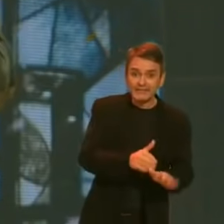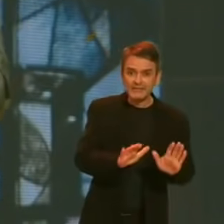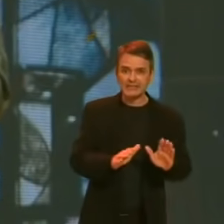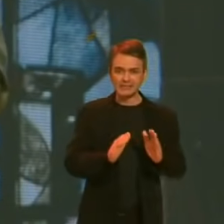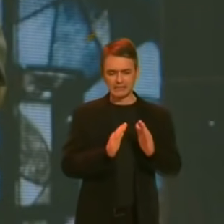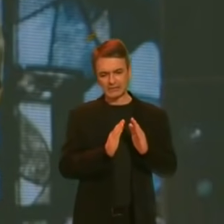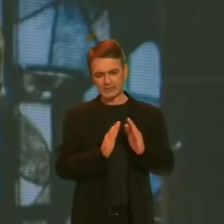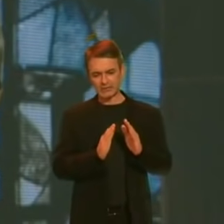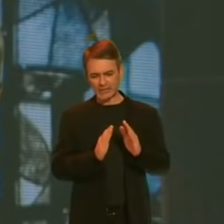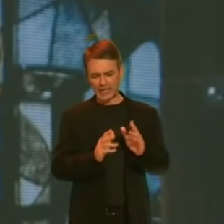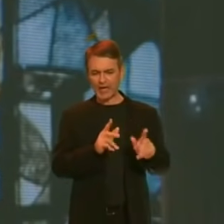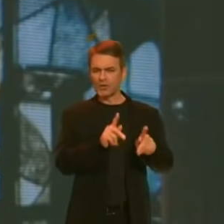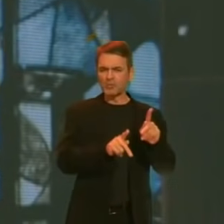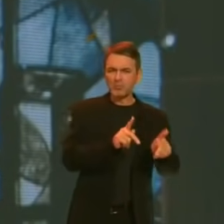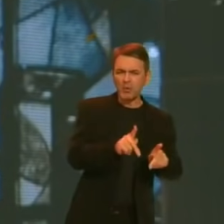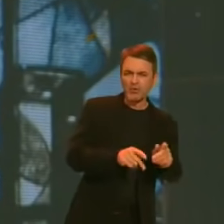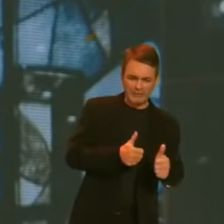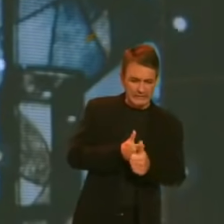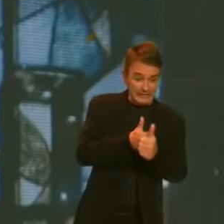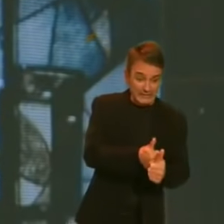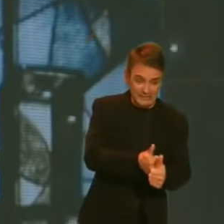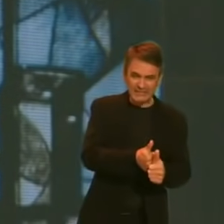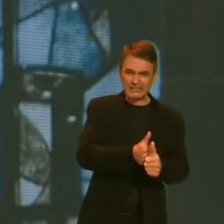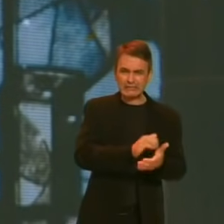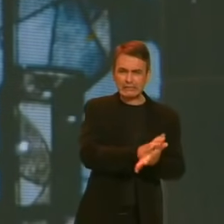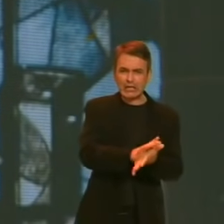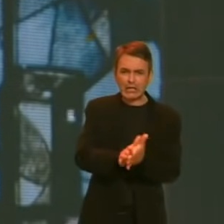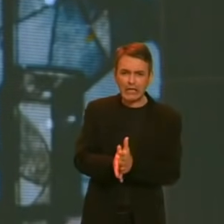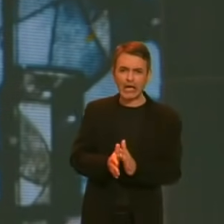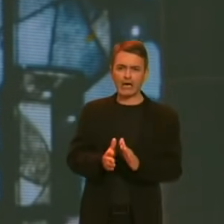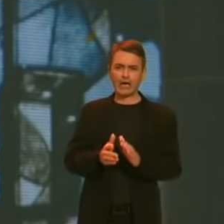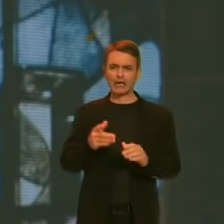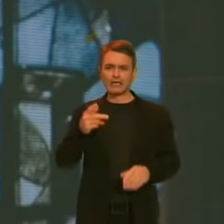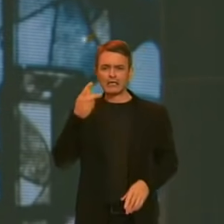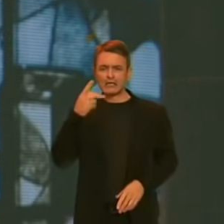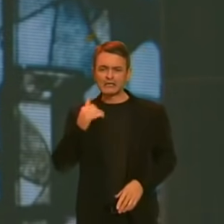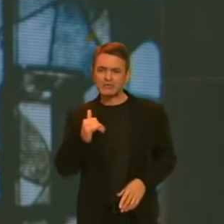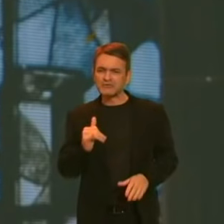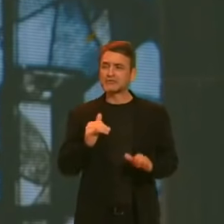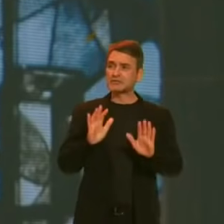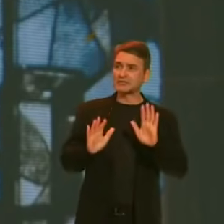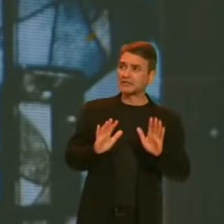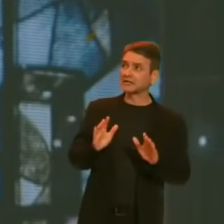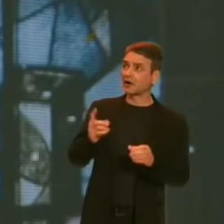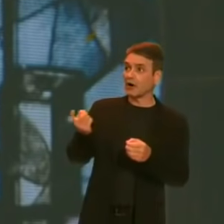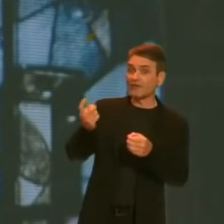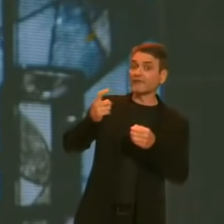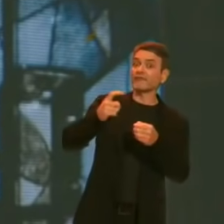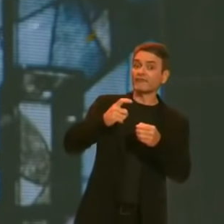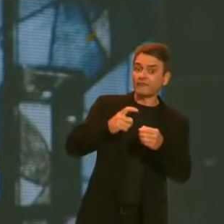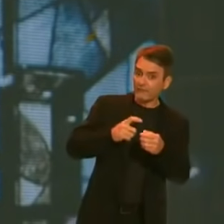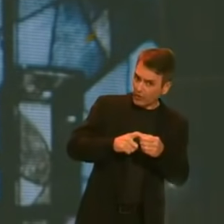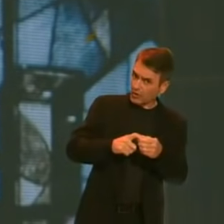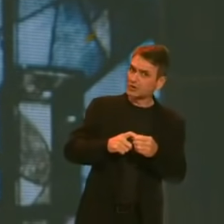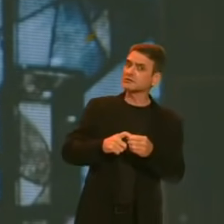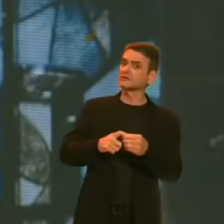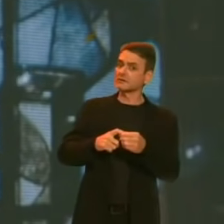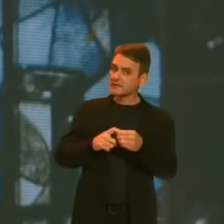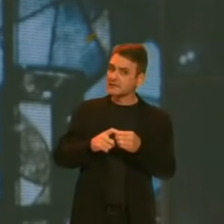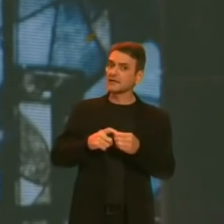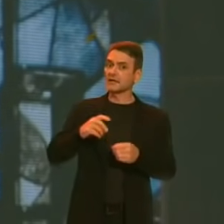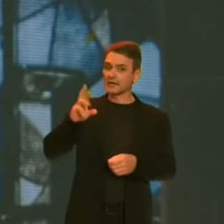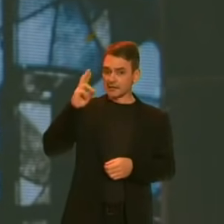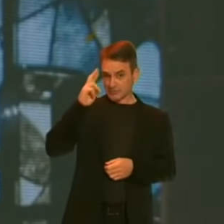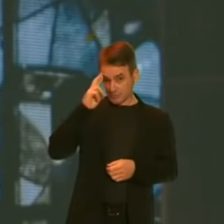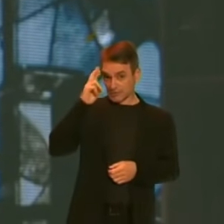vivendo tremenda perseguição, e então as profecias anunciavam a volta do Senhor Jesus, e anunciam a volta